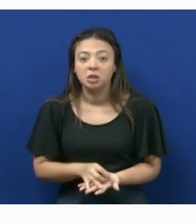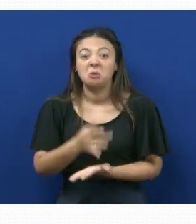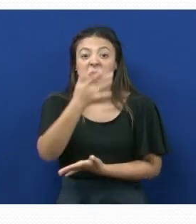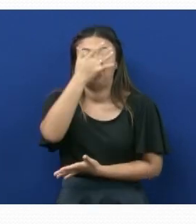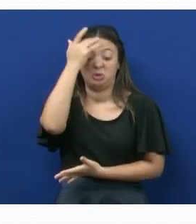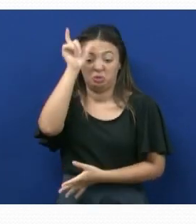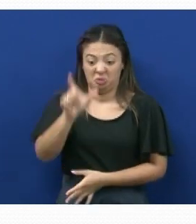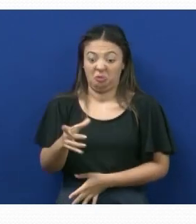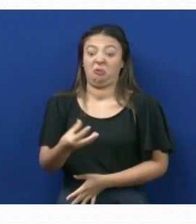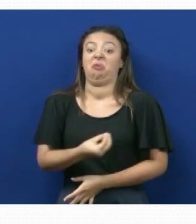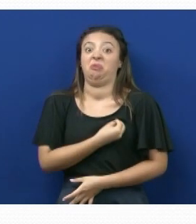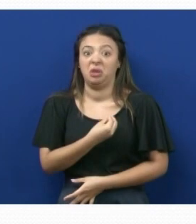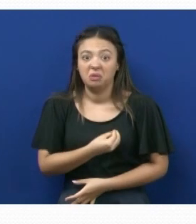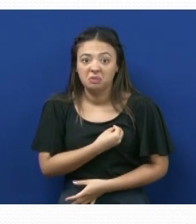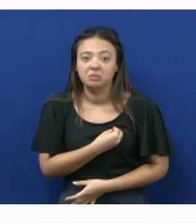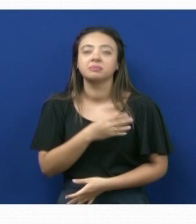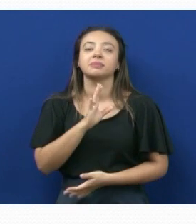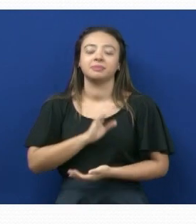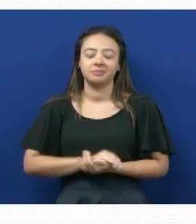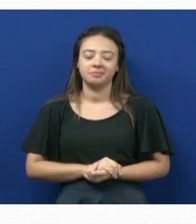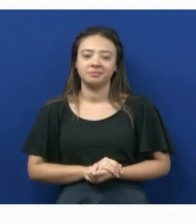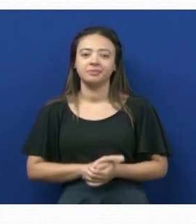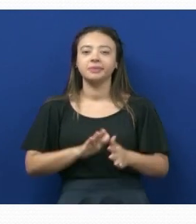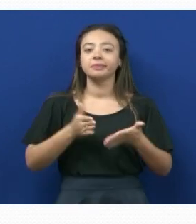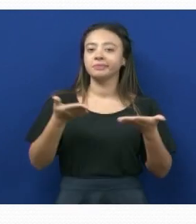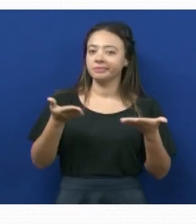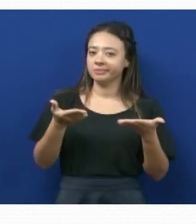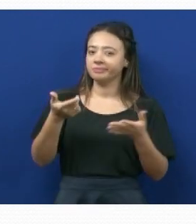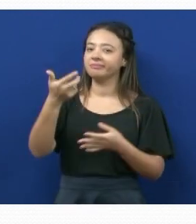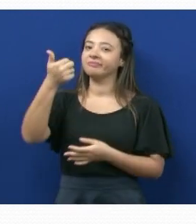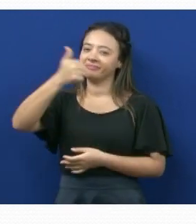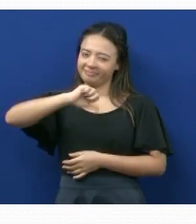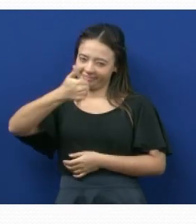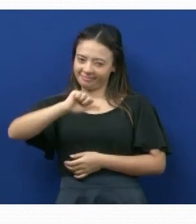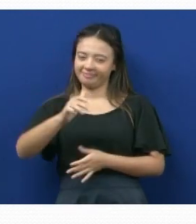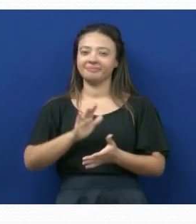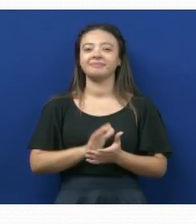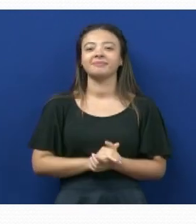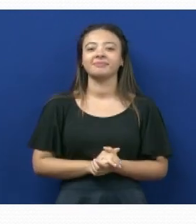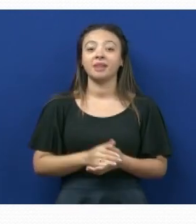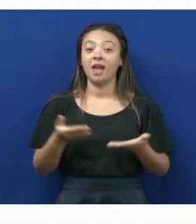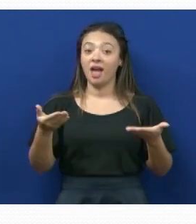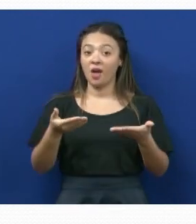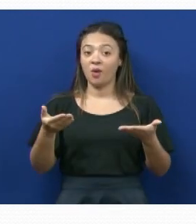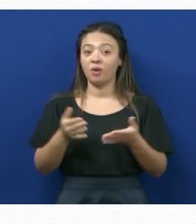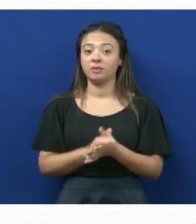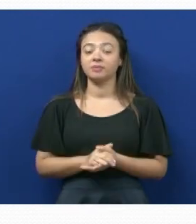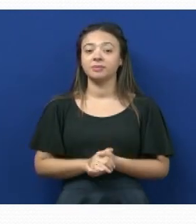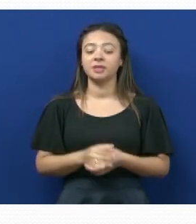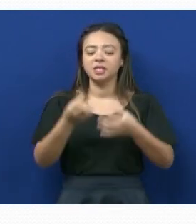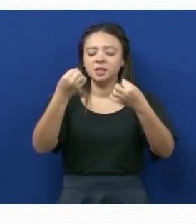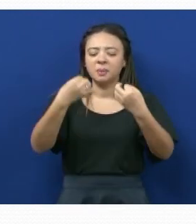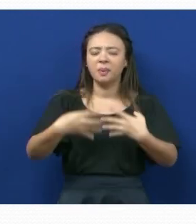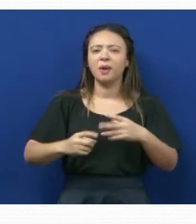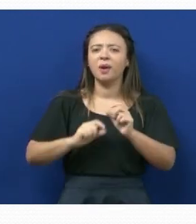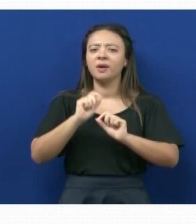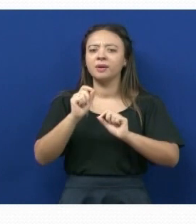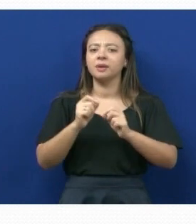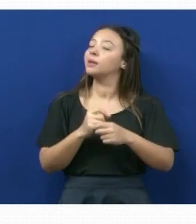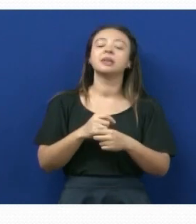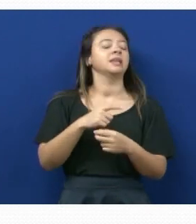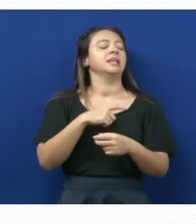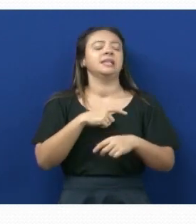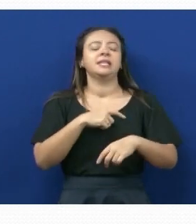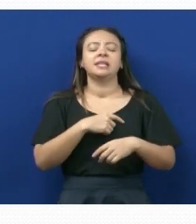vivo. Vamos analisar. Olha só, nesse conto, ele passa vários tempos falando